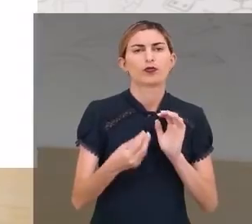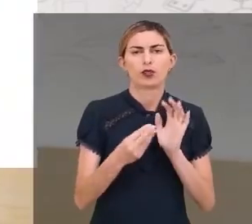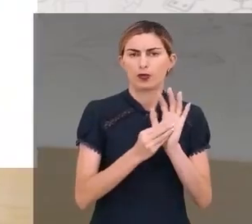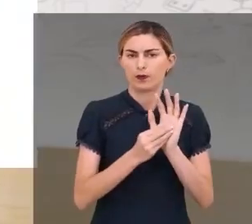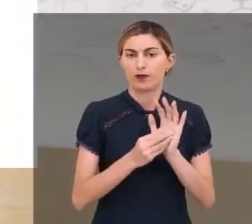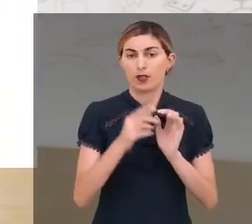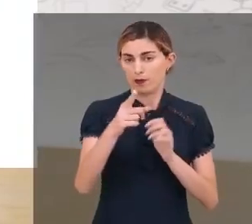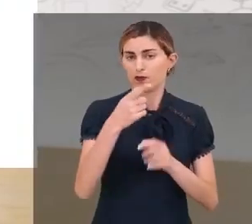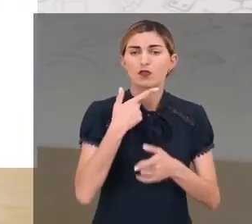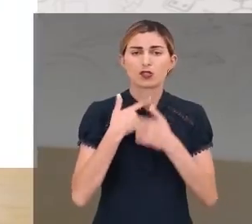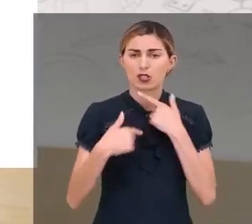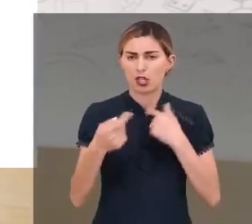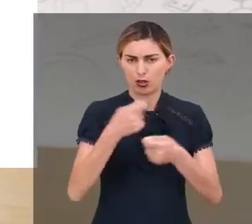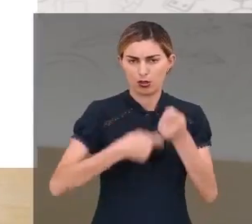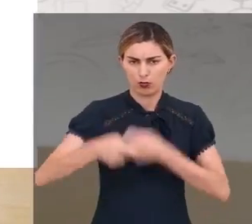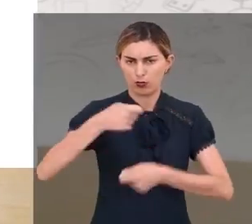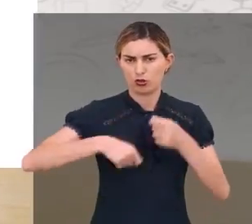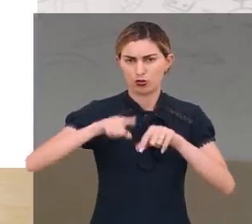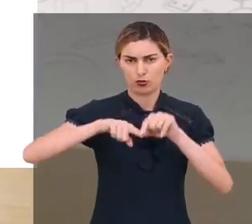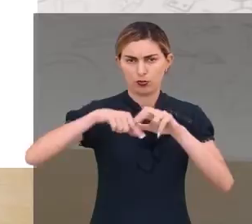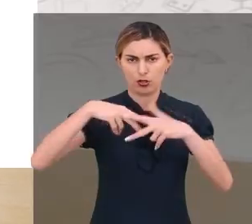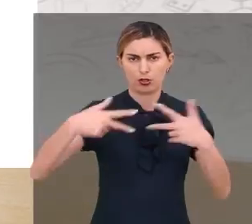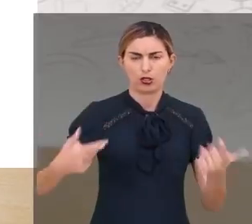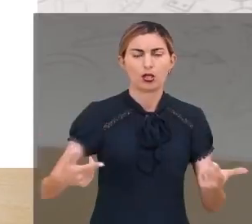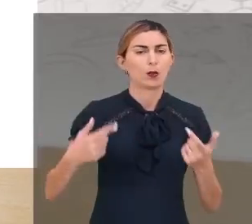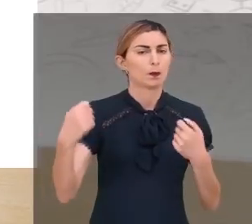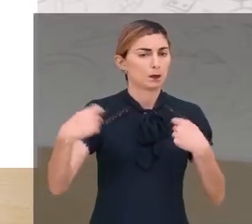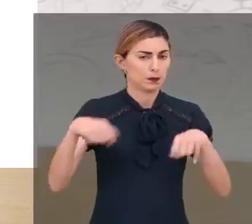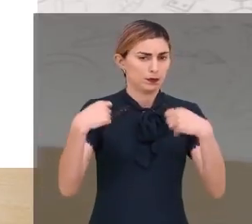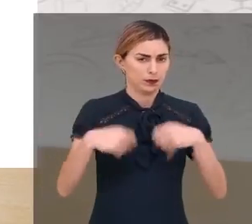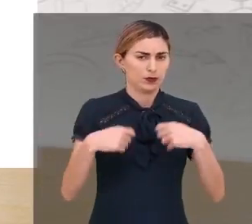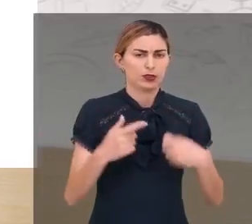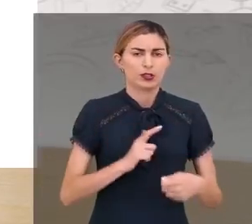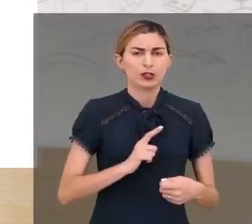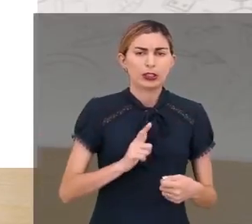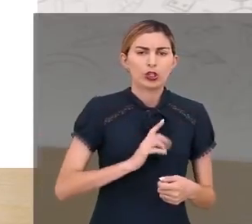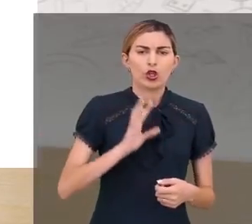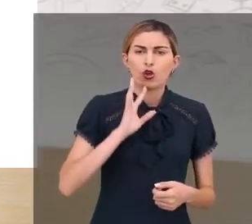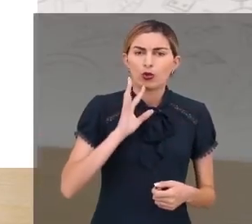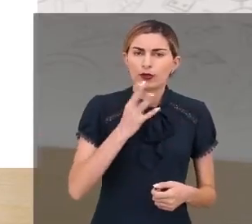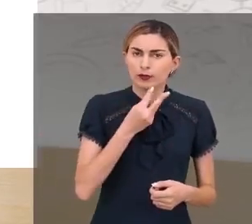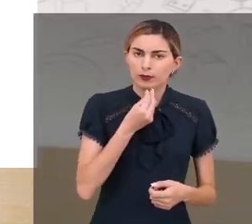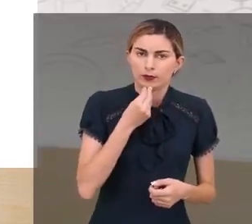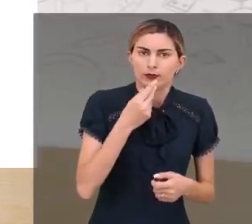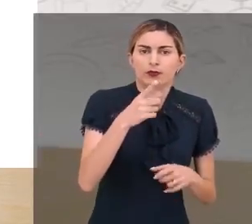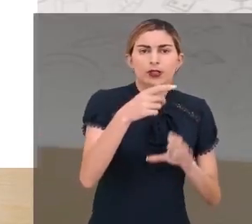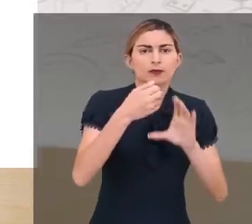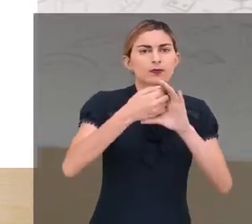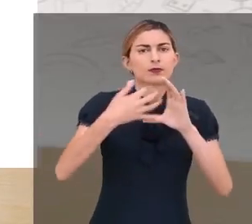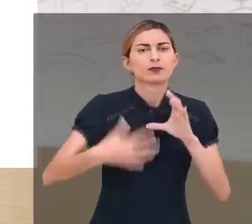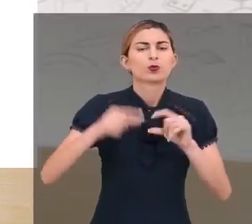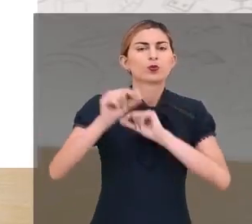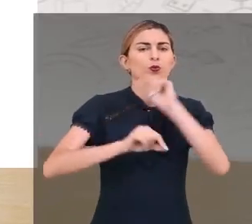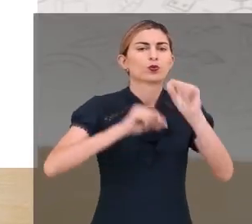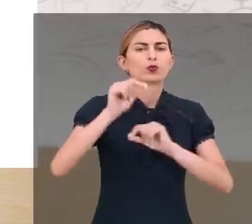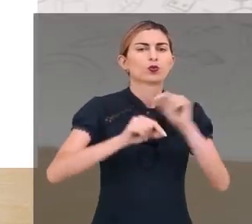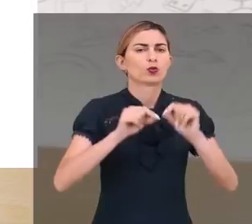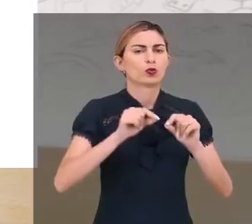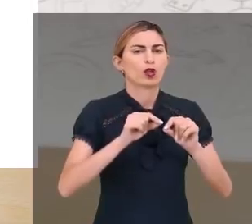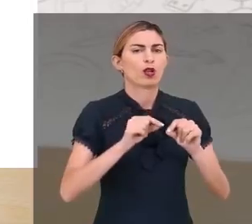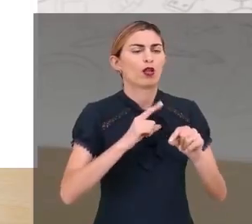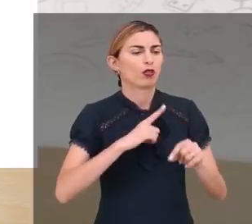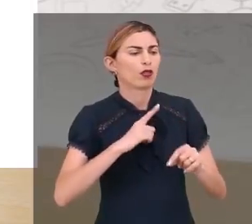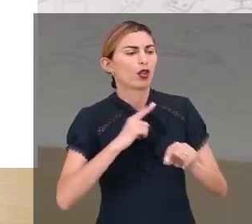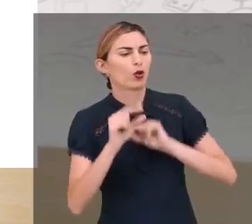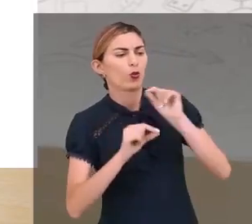lá. Ora, se você deseja administrar os materiais, é imprescindível que tenha conhecimento das suas características e